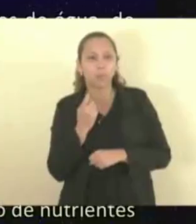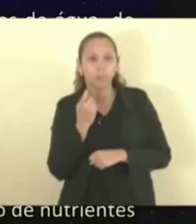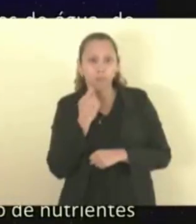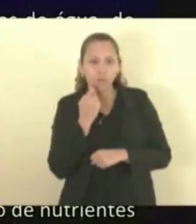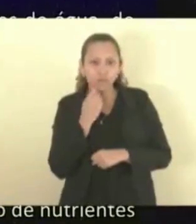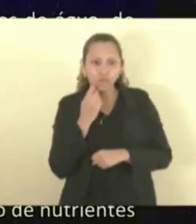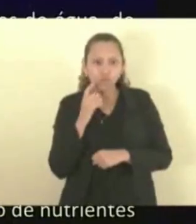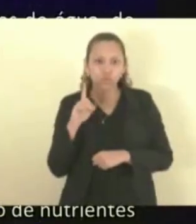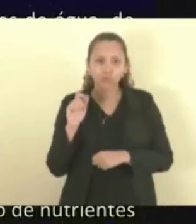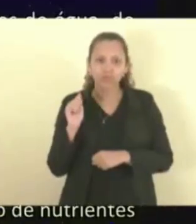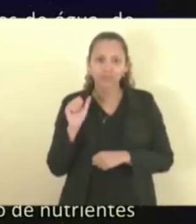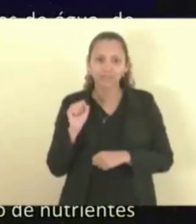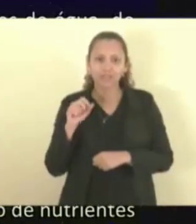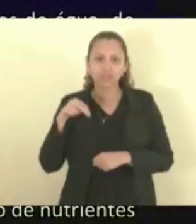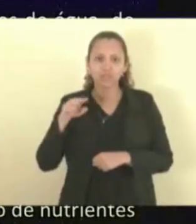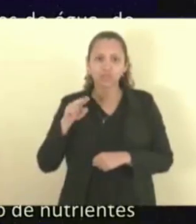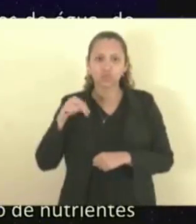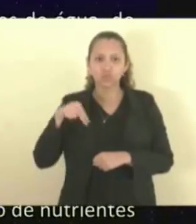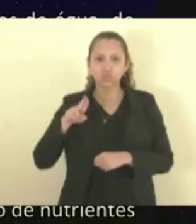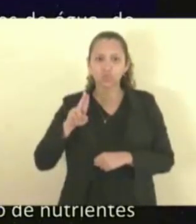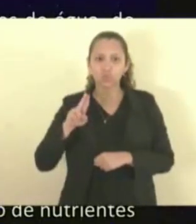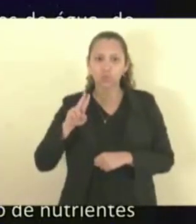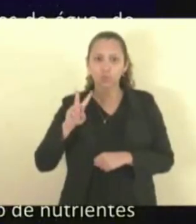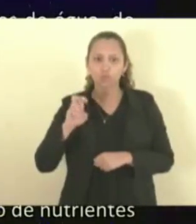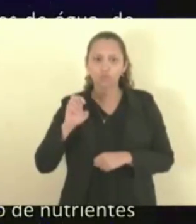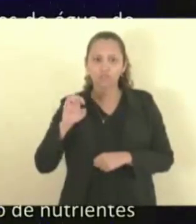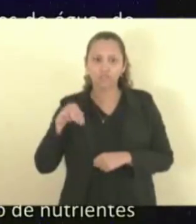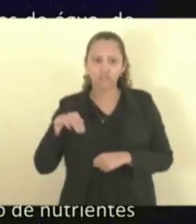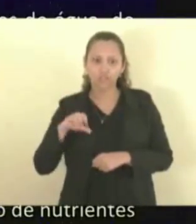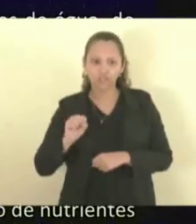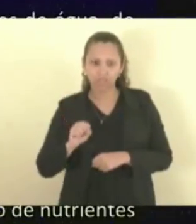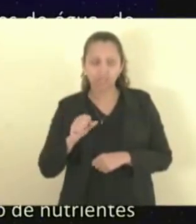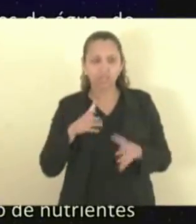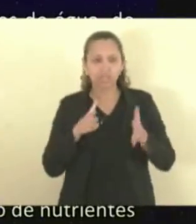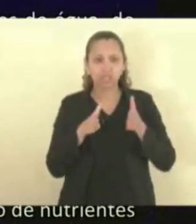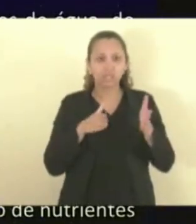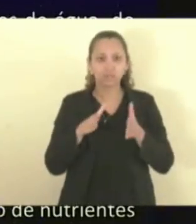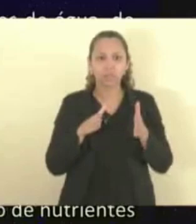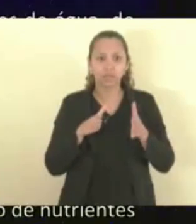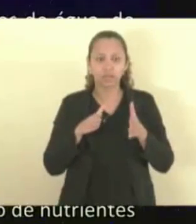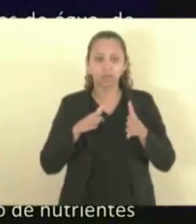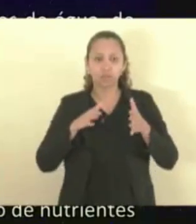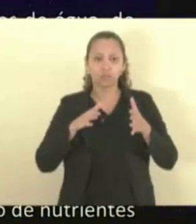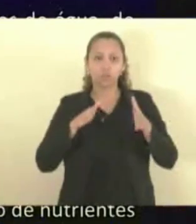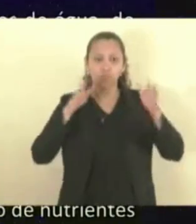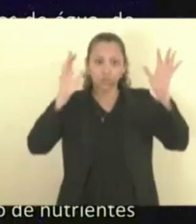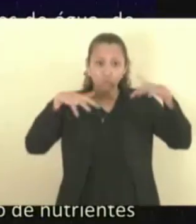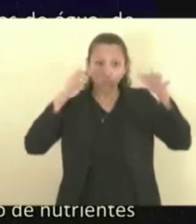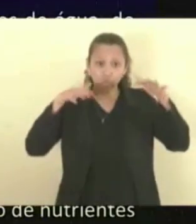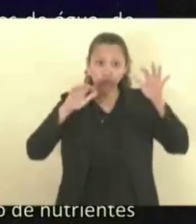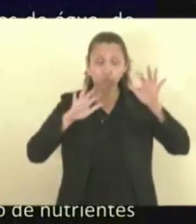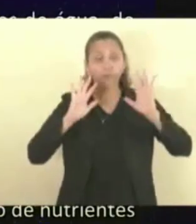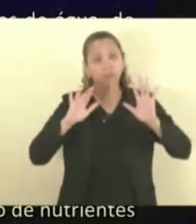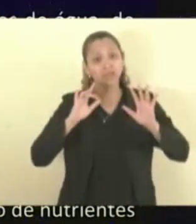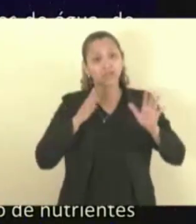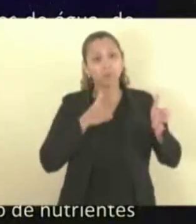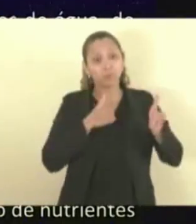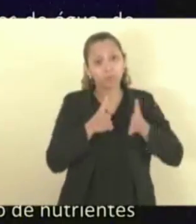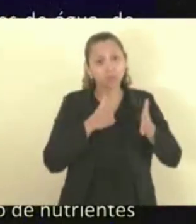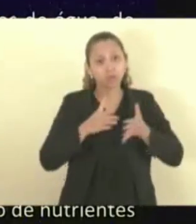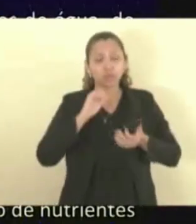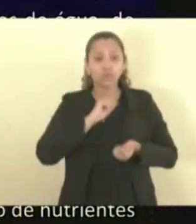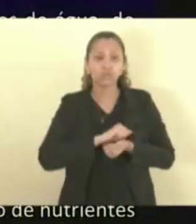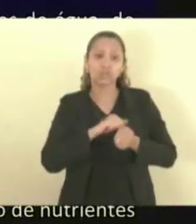se formam apenas no período das nuvens e que muitas pessoas acham que vem do céu. Mas, na verdade, é um processo de adaptação, de